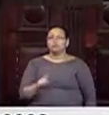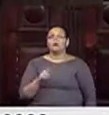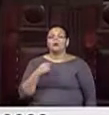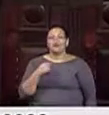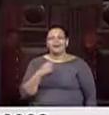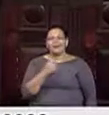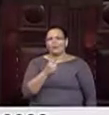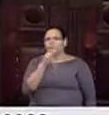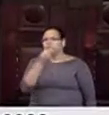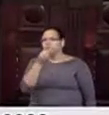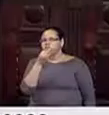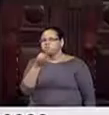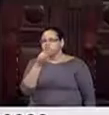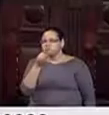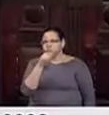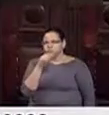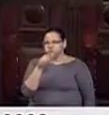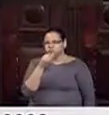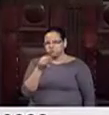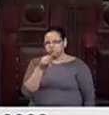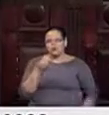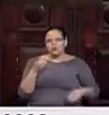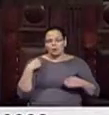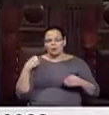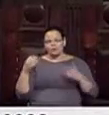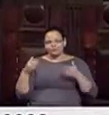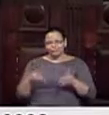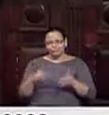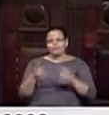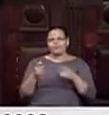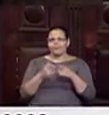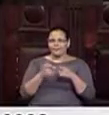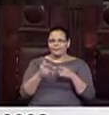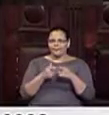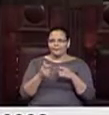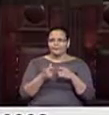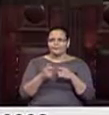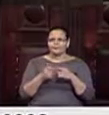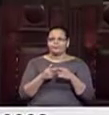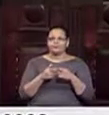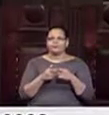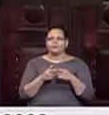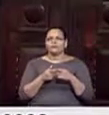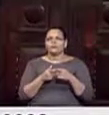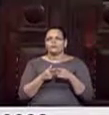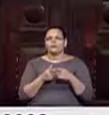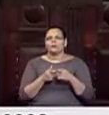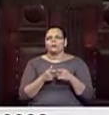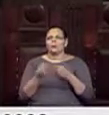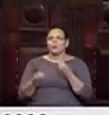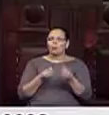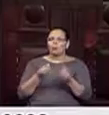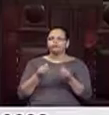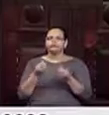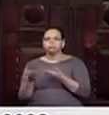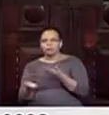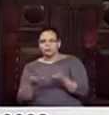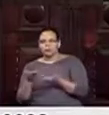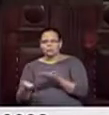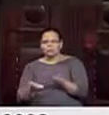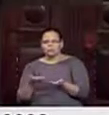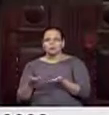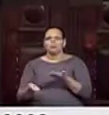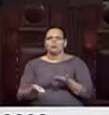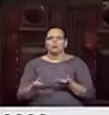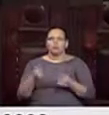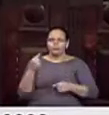perpassa opiniões, inclusive na área médica, que vem de antagonismos da maneira de se tratar a questão